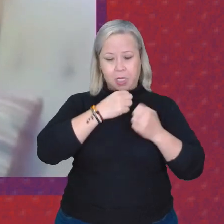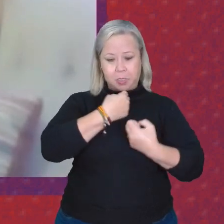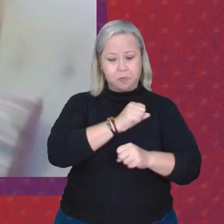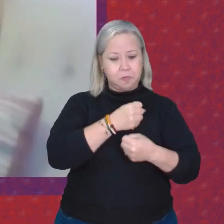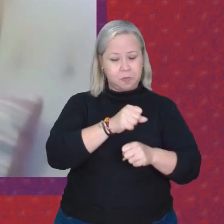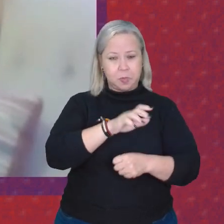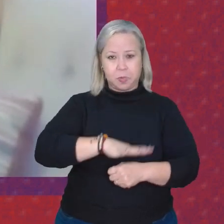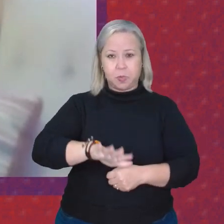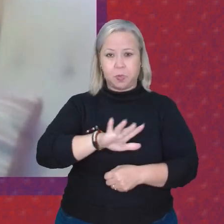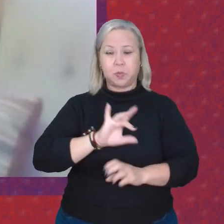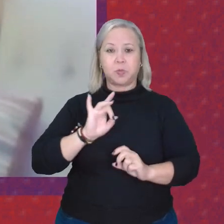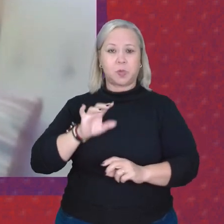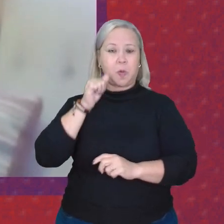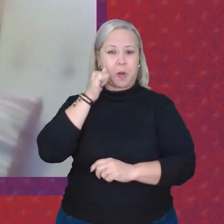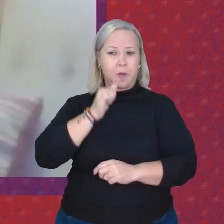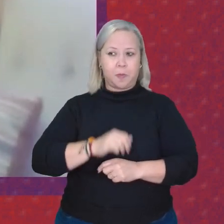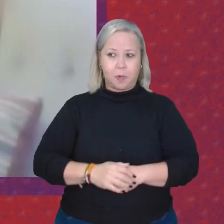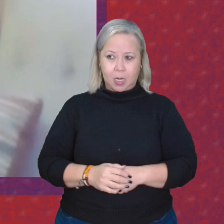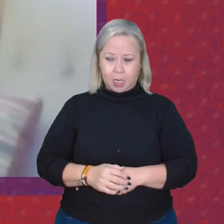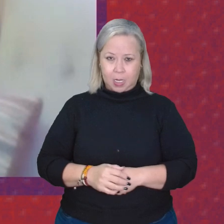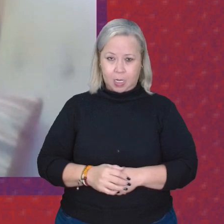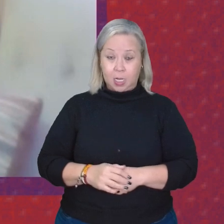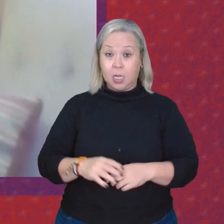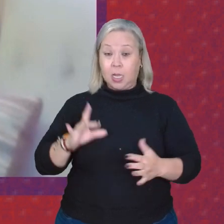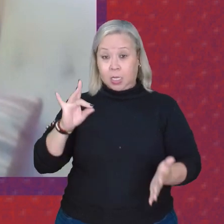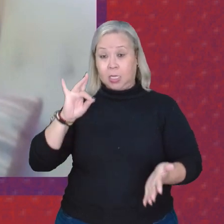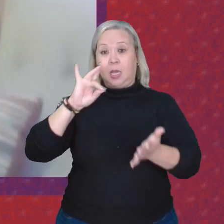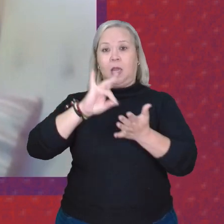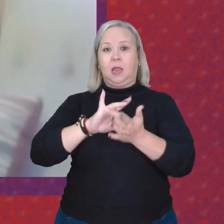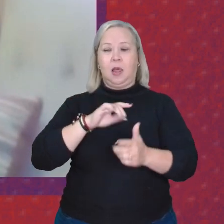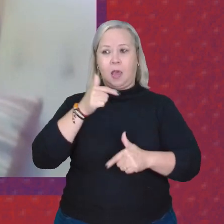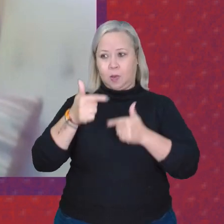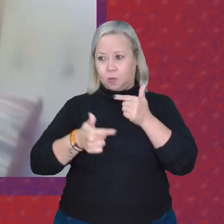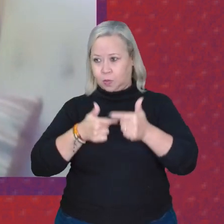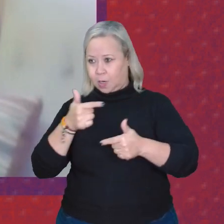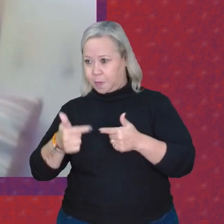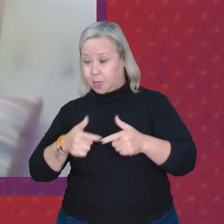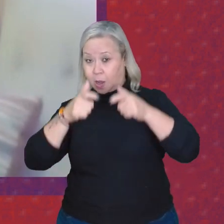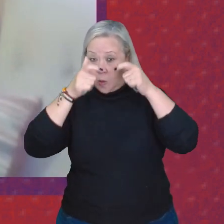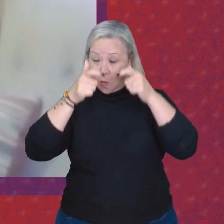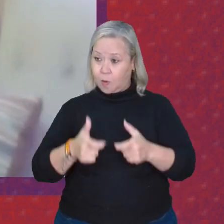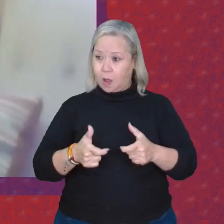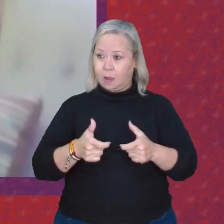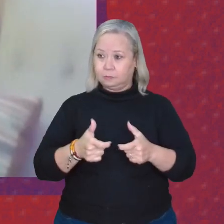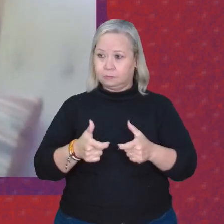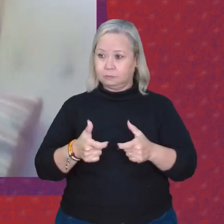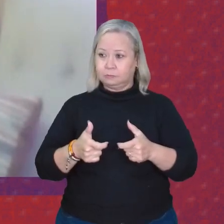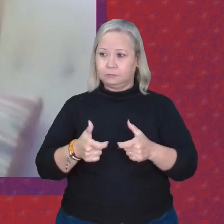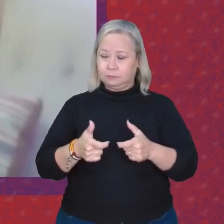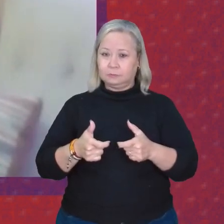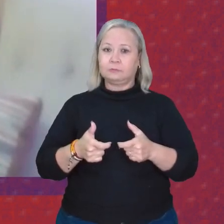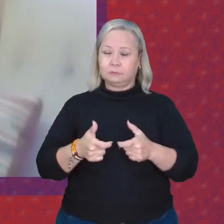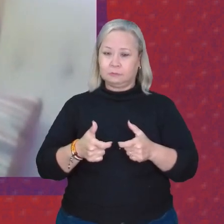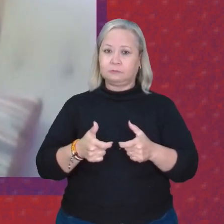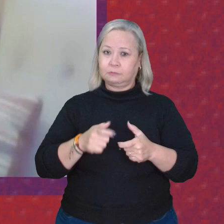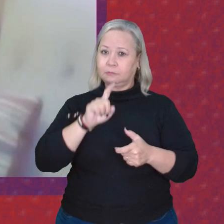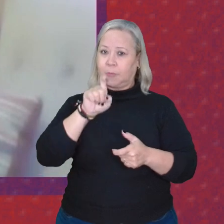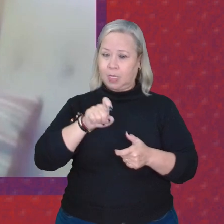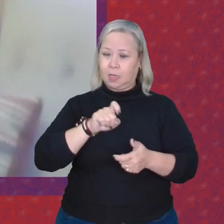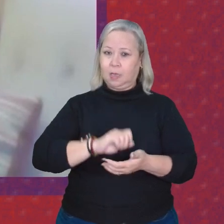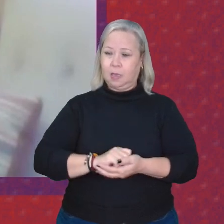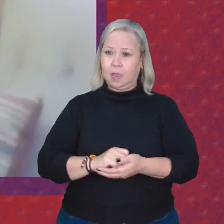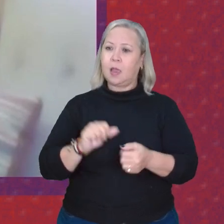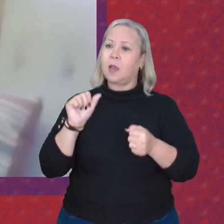que, portanto, o mundo do trabalho é um espaço que